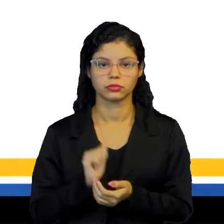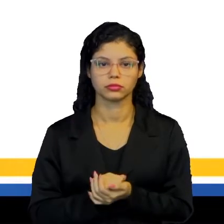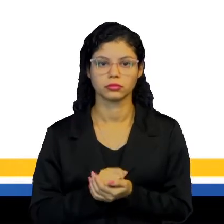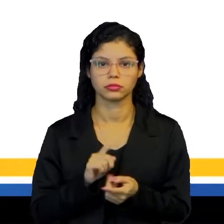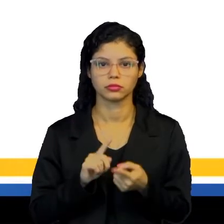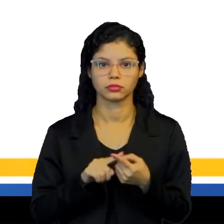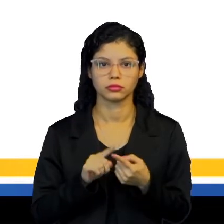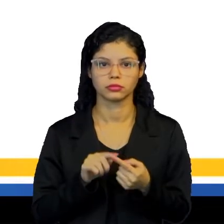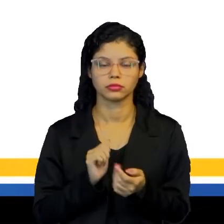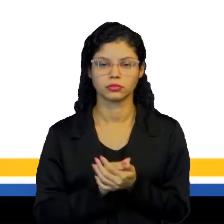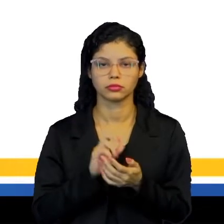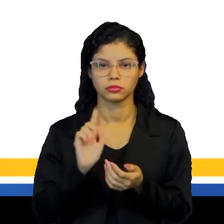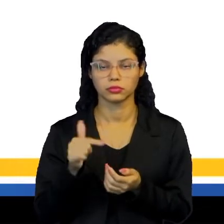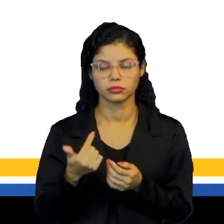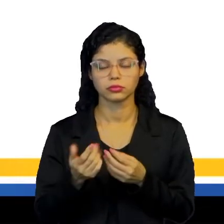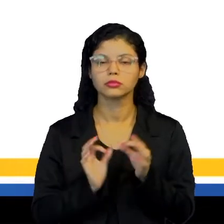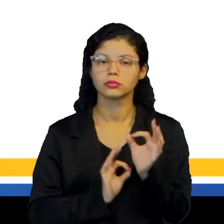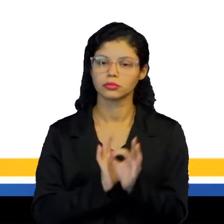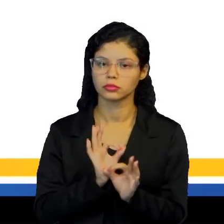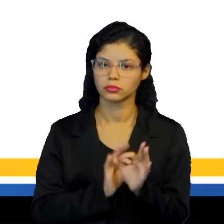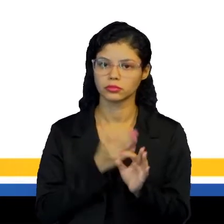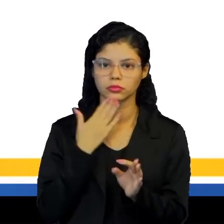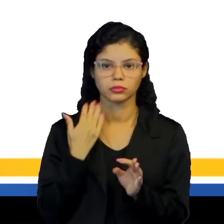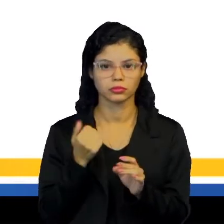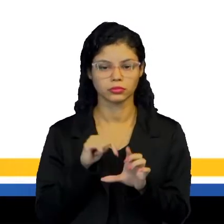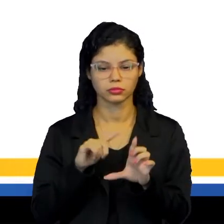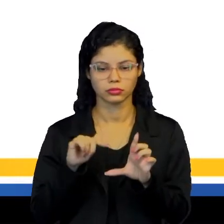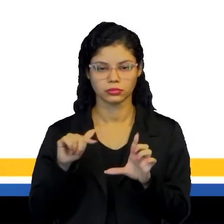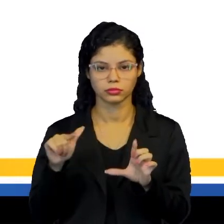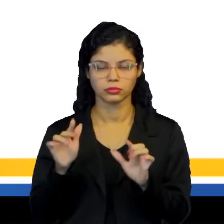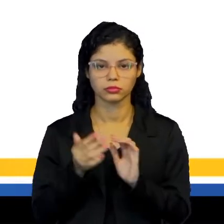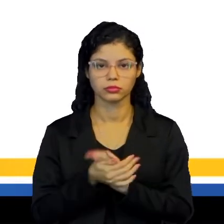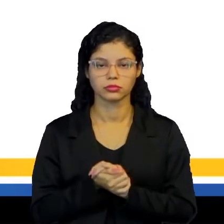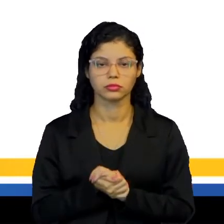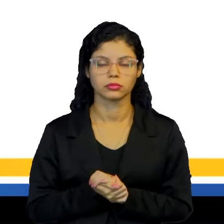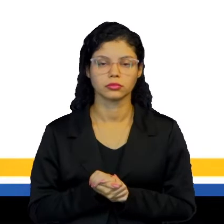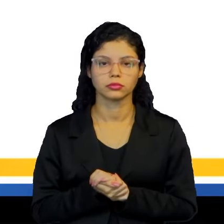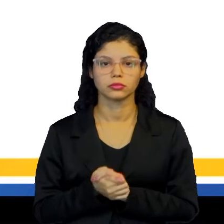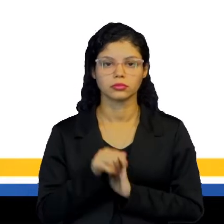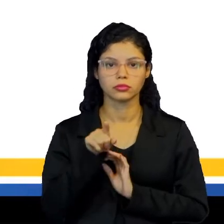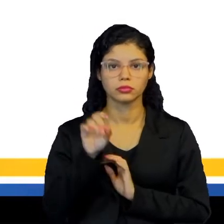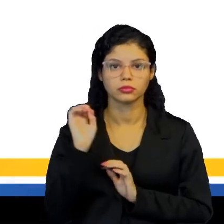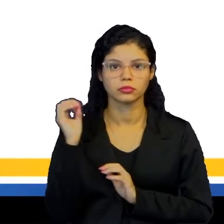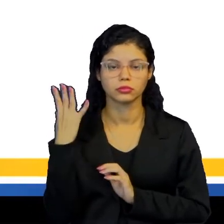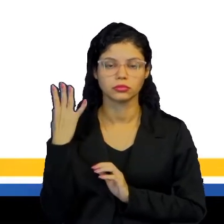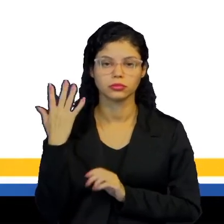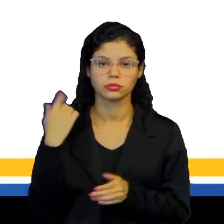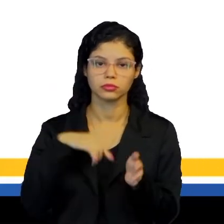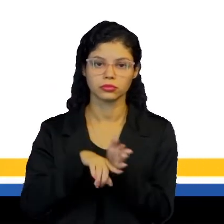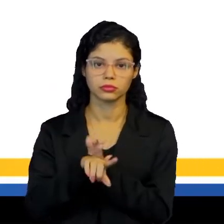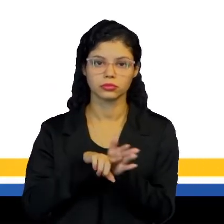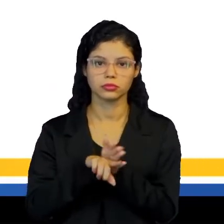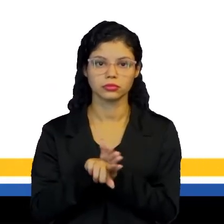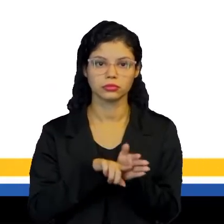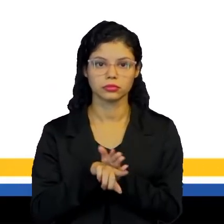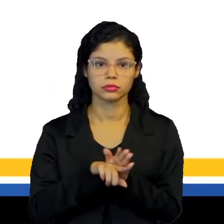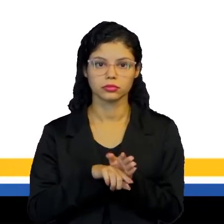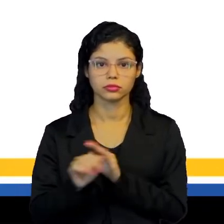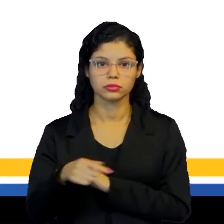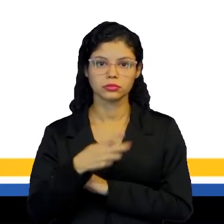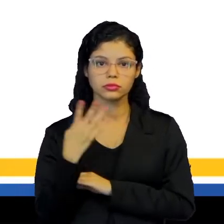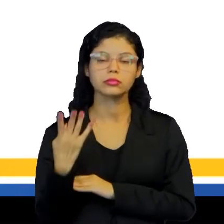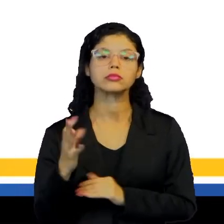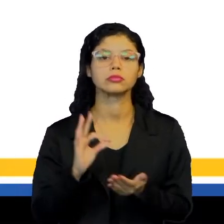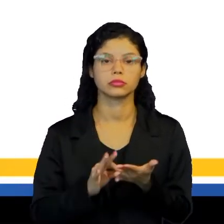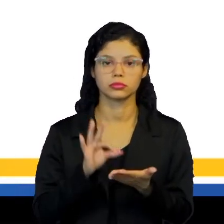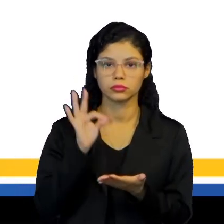Por quê? Porque vai ter outras maneiras, tá? Vai ter outros gráficos. Nesse caso aí, é a pesquisa sobre a